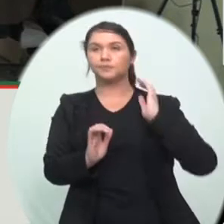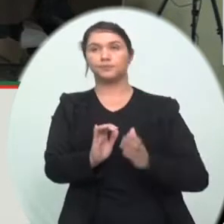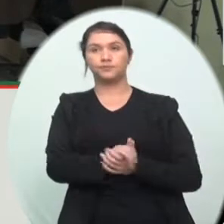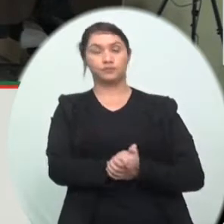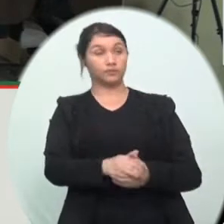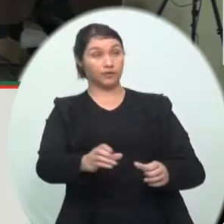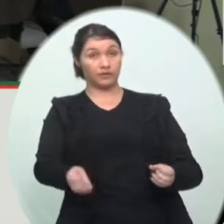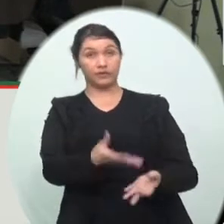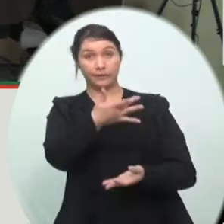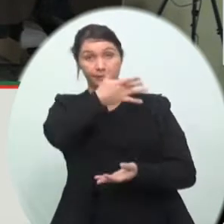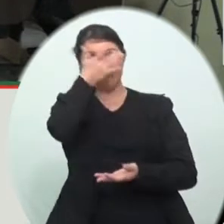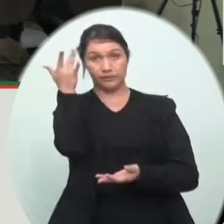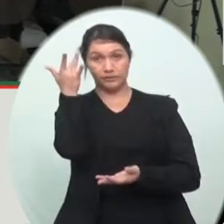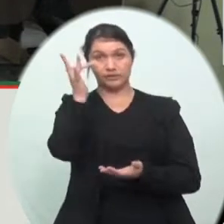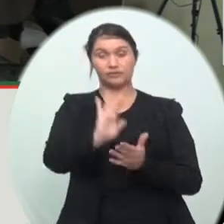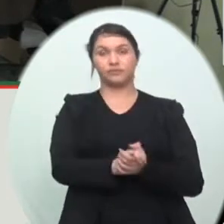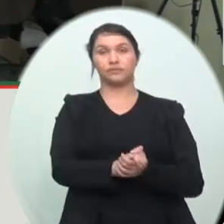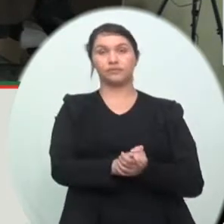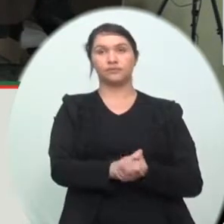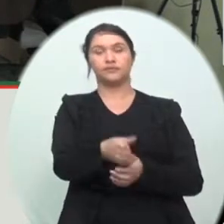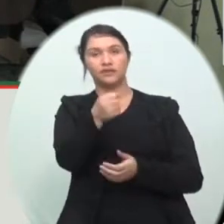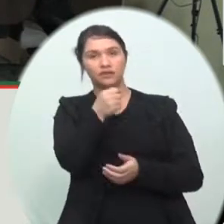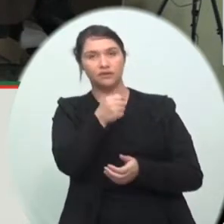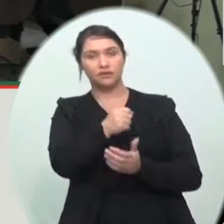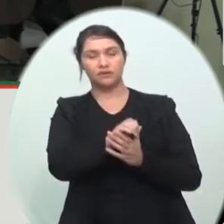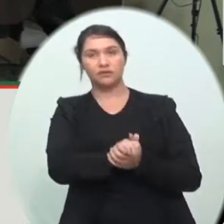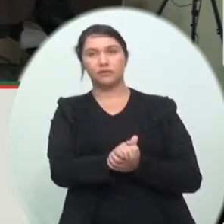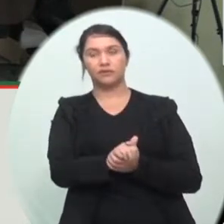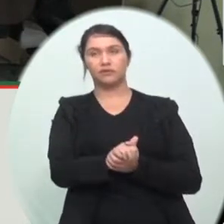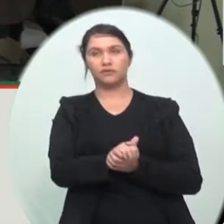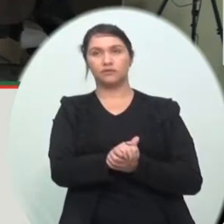Bom, pessoal, alô?